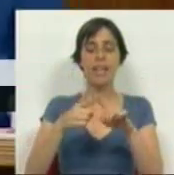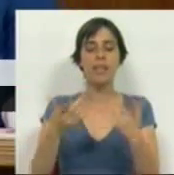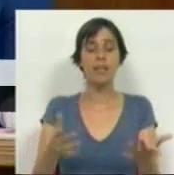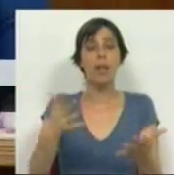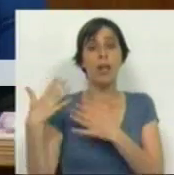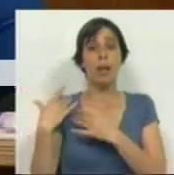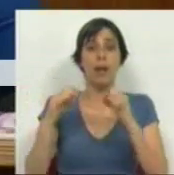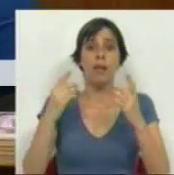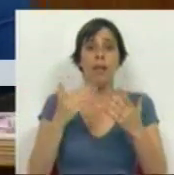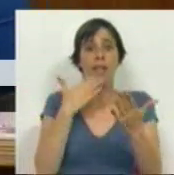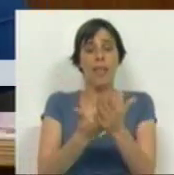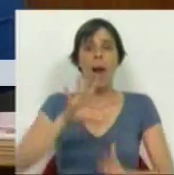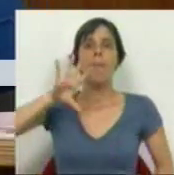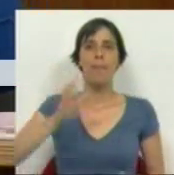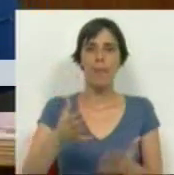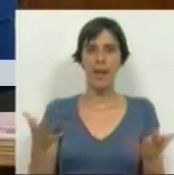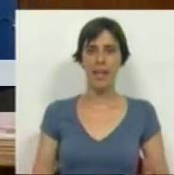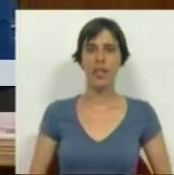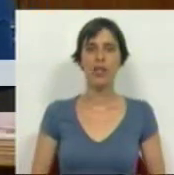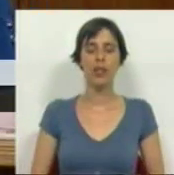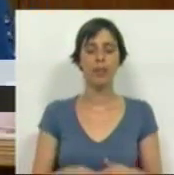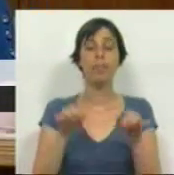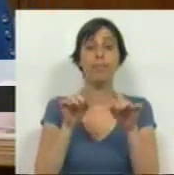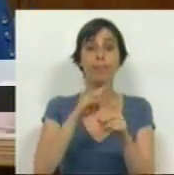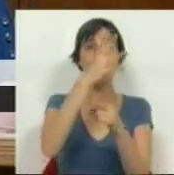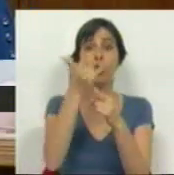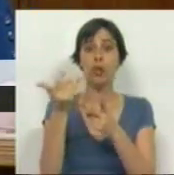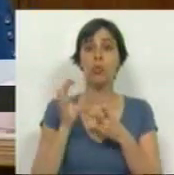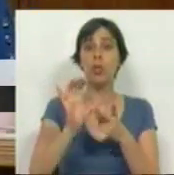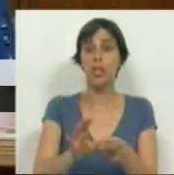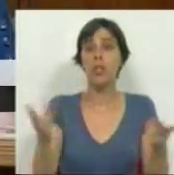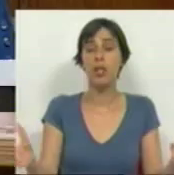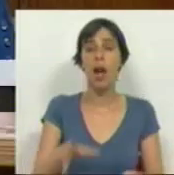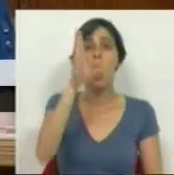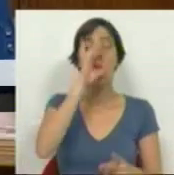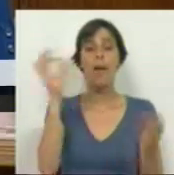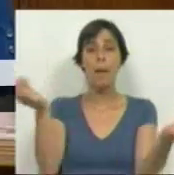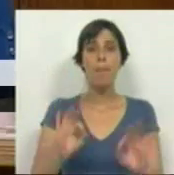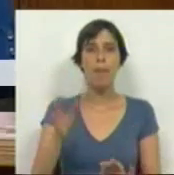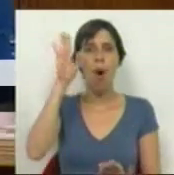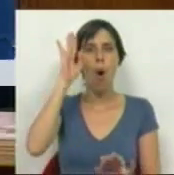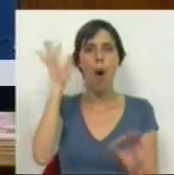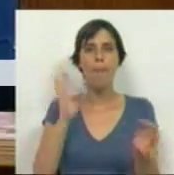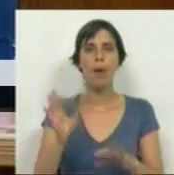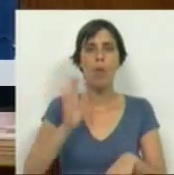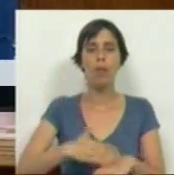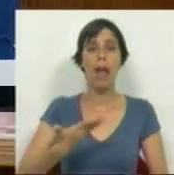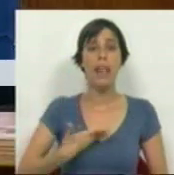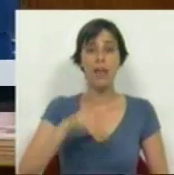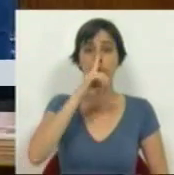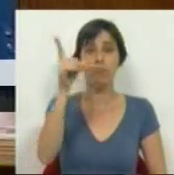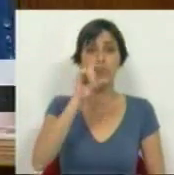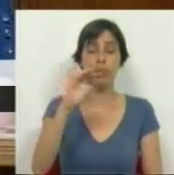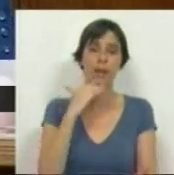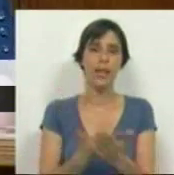que a irresponsabilidade conduziu o país. Quanto ao segundo resgate, que o Governo preparava já por causa da dívida imensa